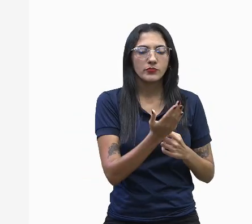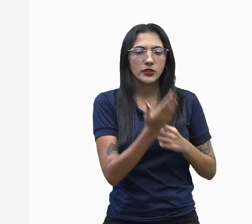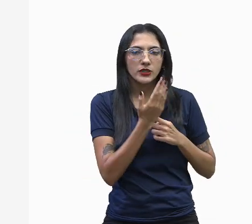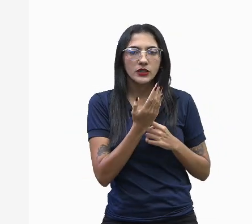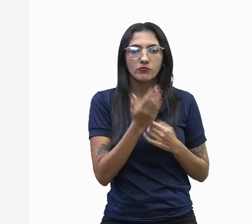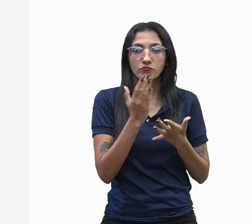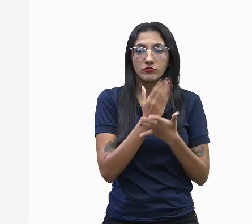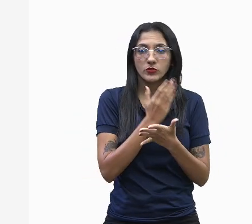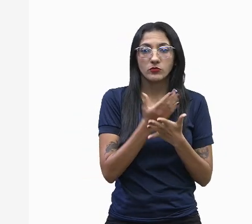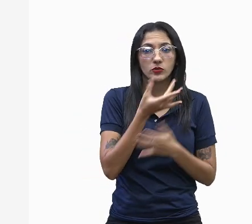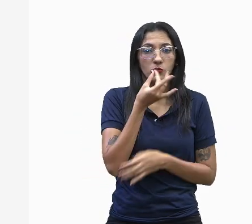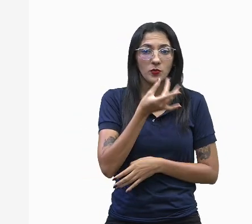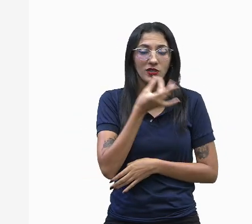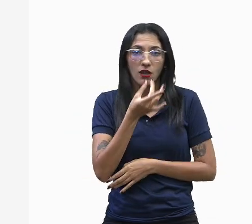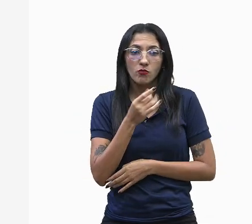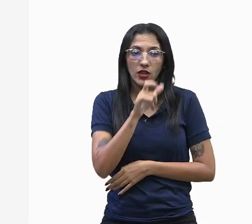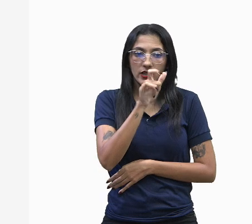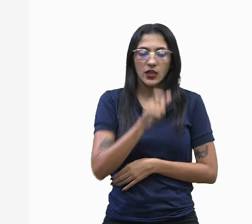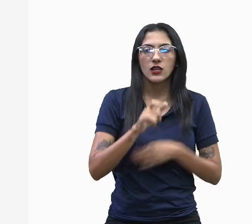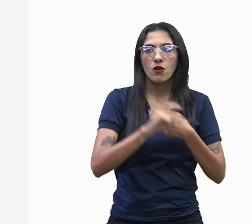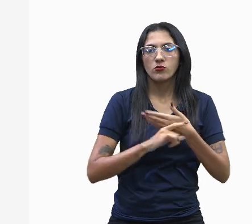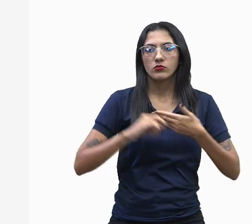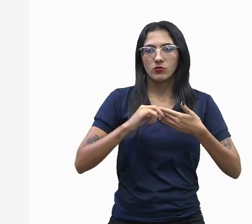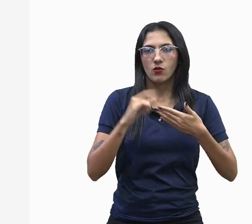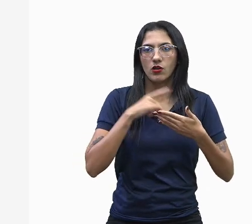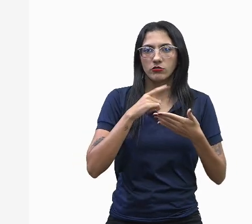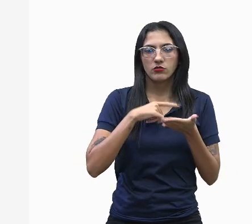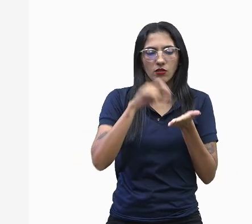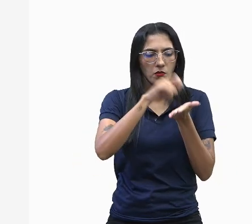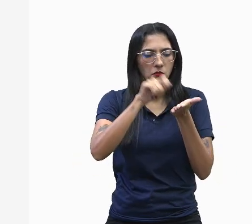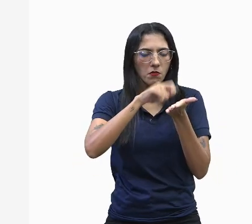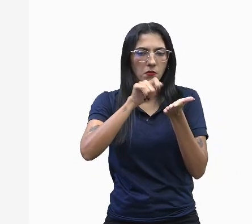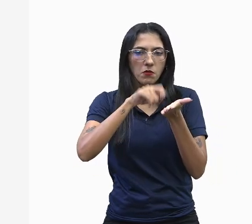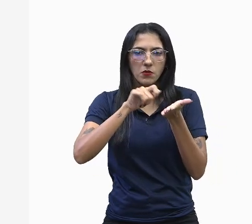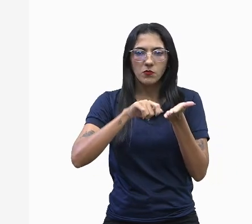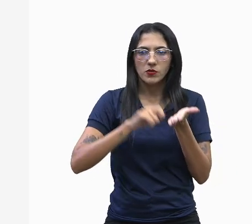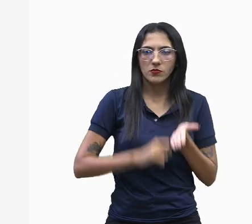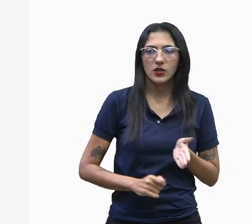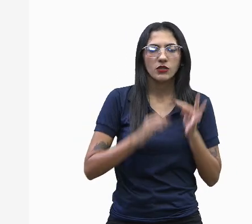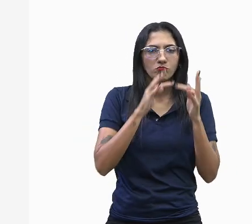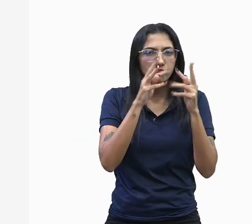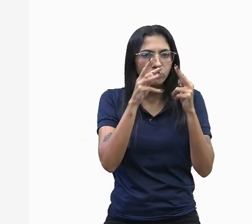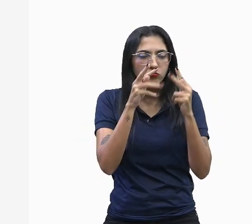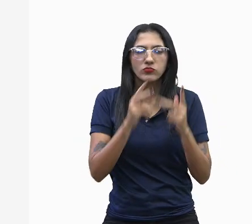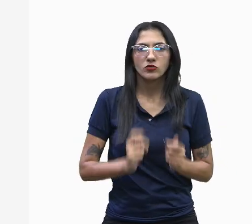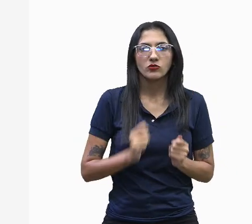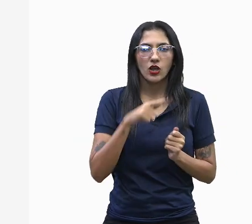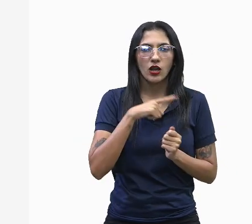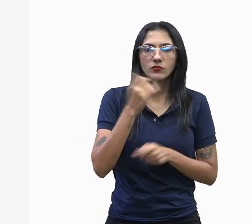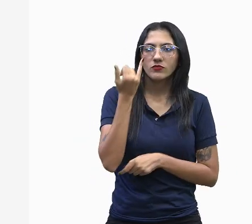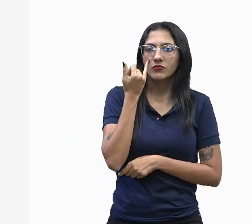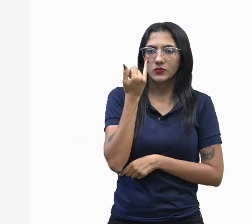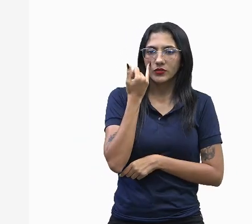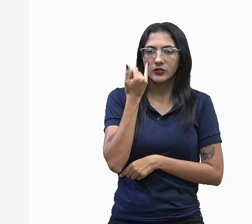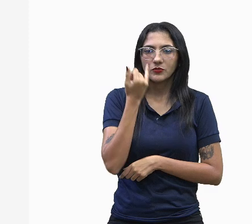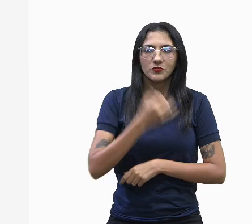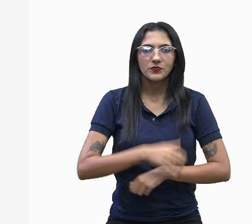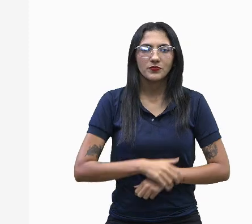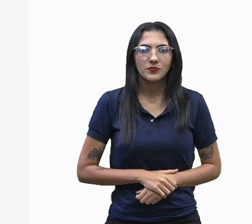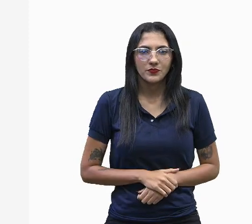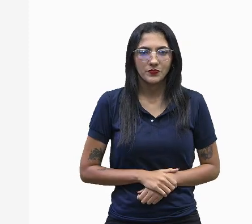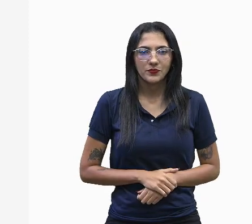opinião daquele repórter que escreveu, que noticiou, que trouxe essas informações.